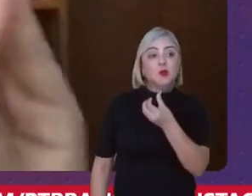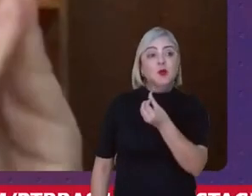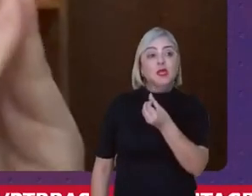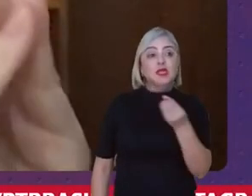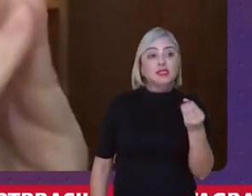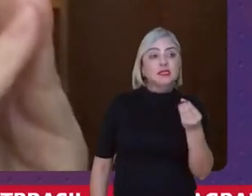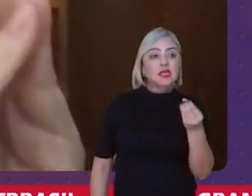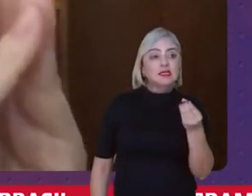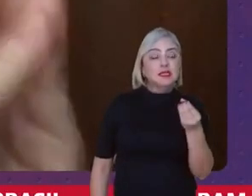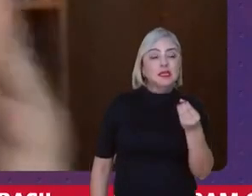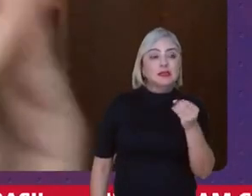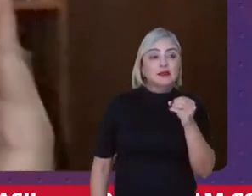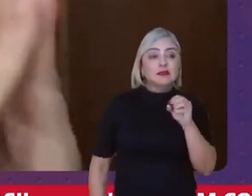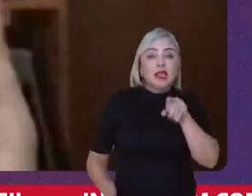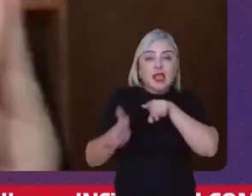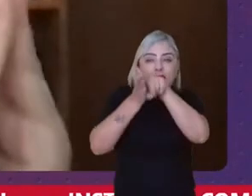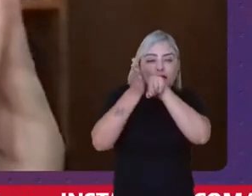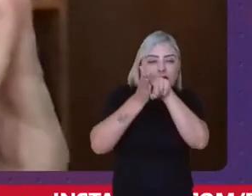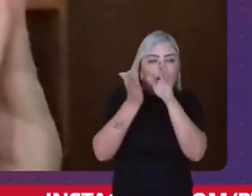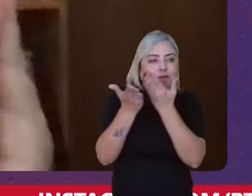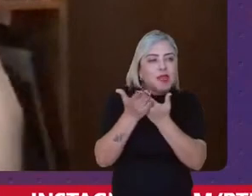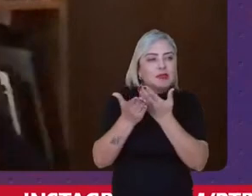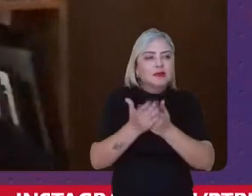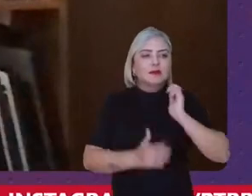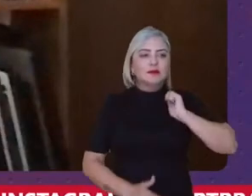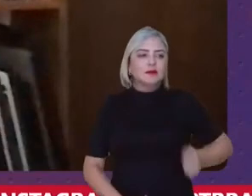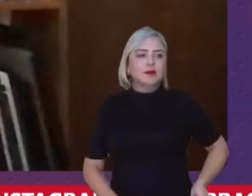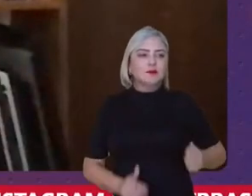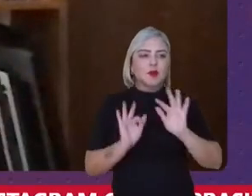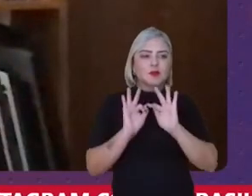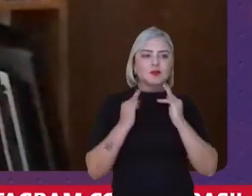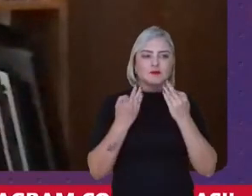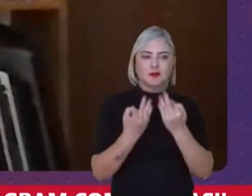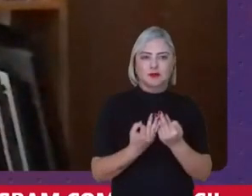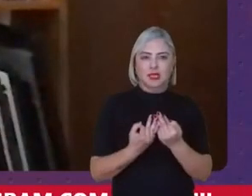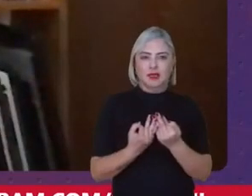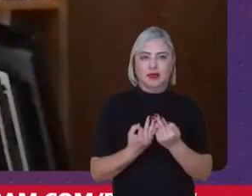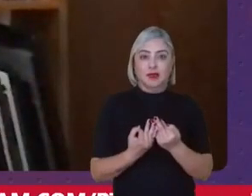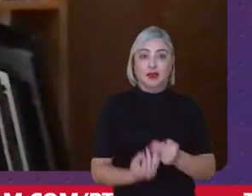19.600 estudos sobre o Bolsa Família. Não